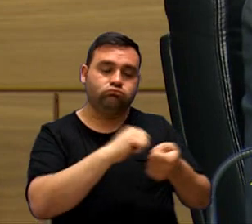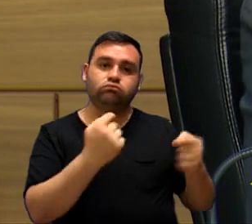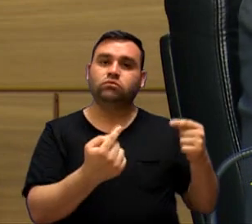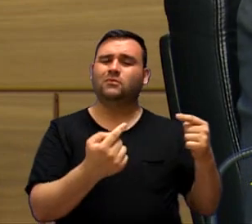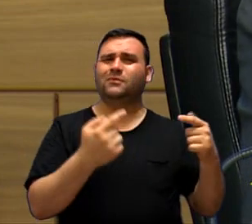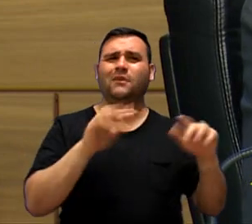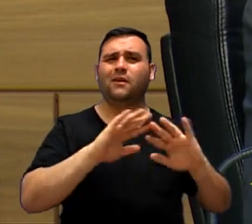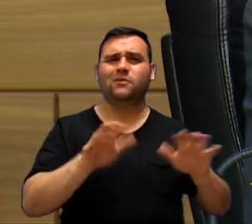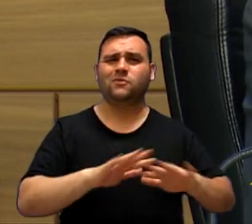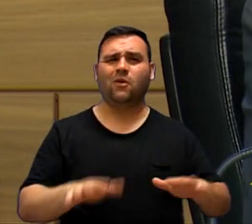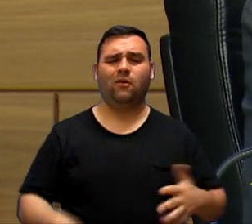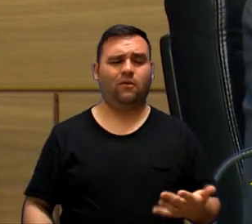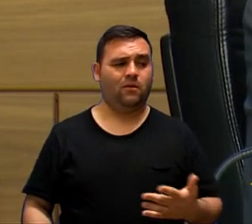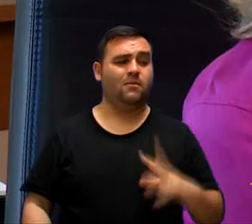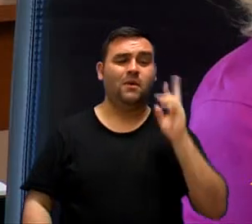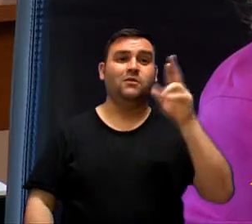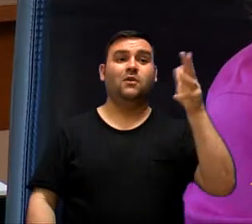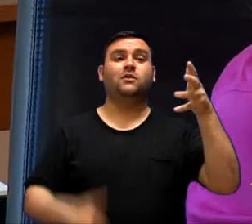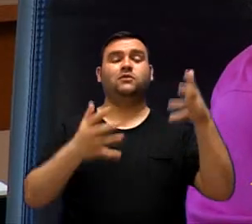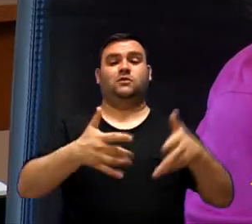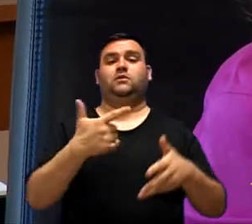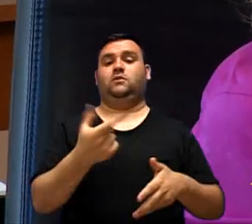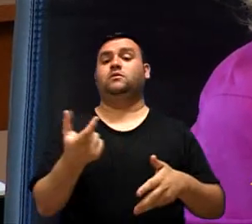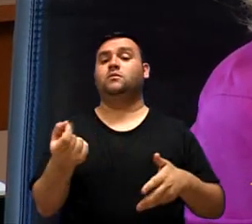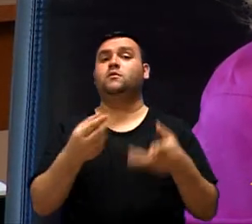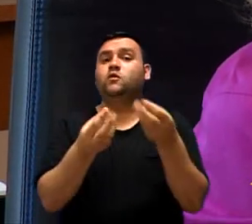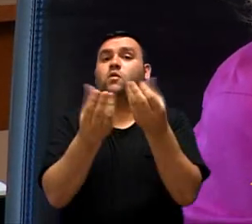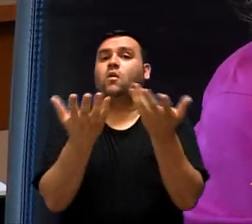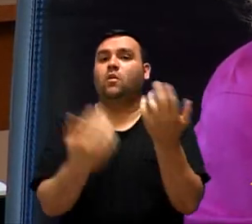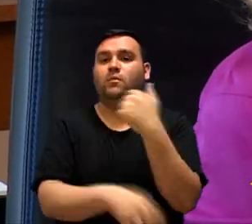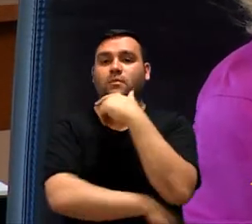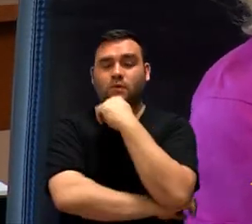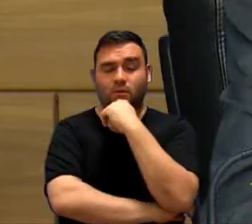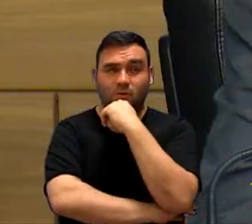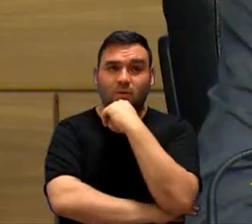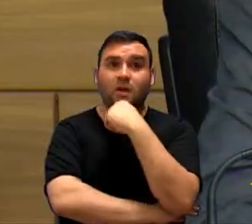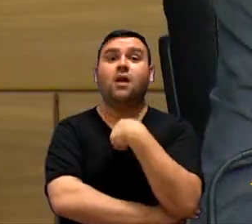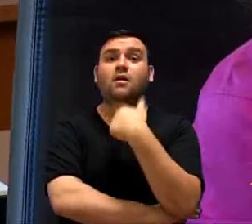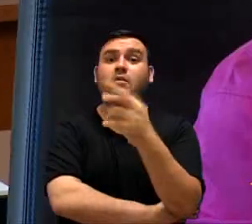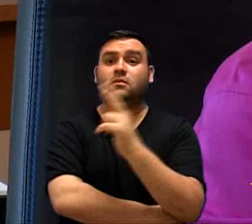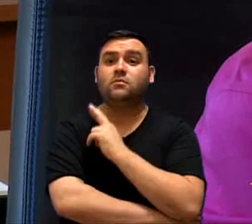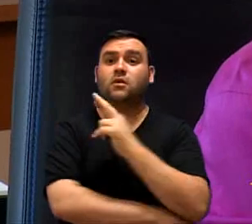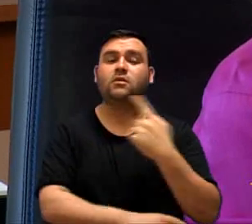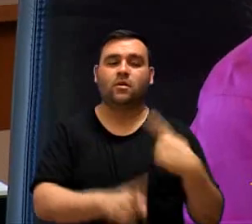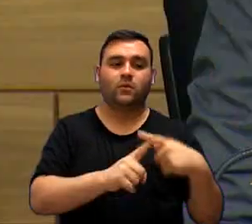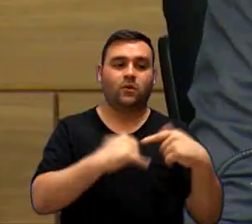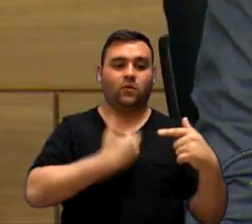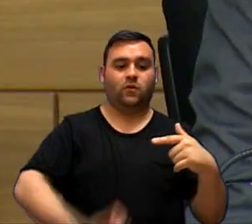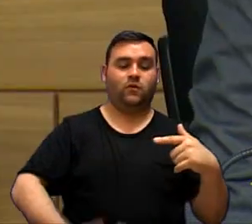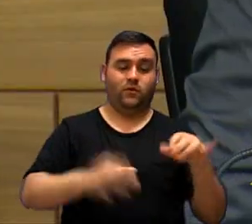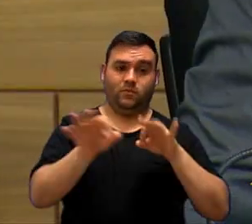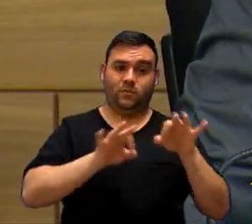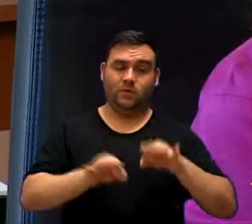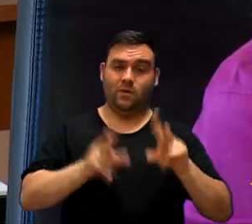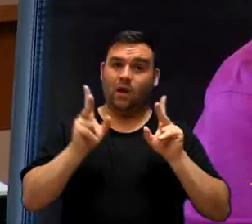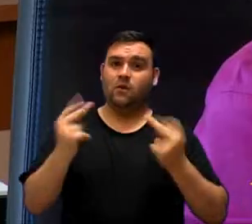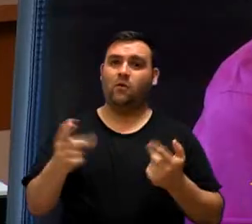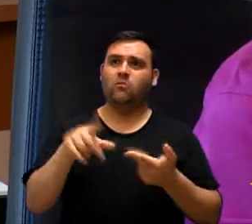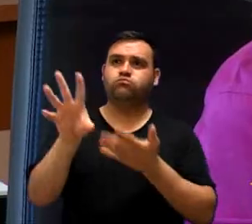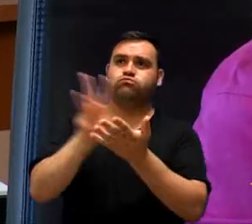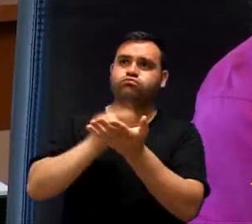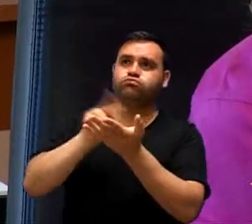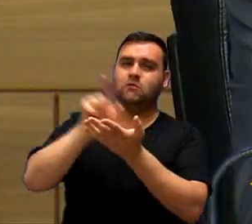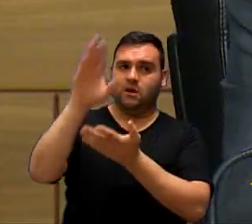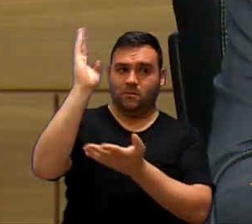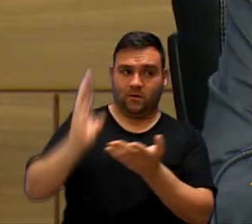É simplesmente isso. Como é que o senhor chega em 2020, então? Com as projeções que o governo federal também está fazendo. Como é que o governo